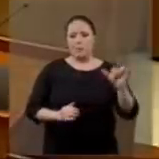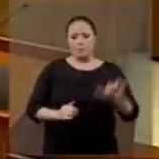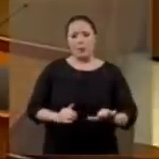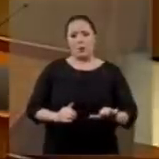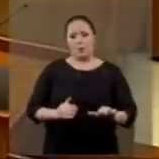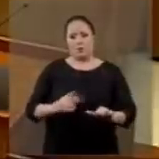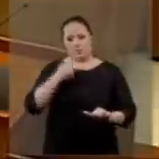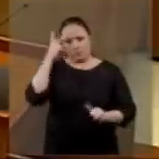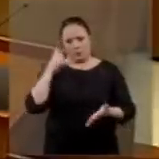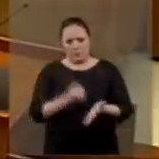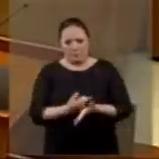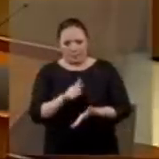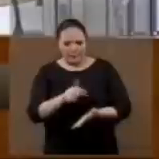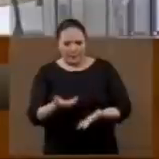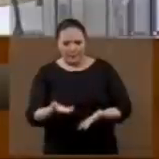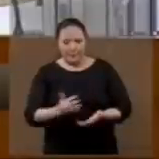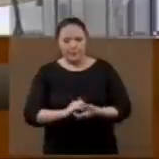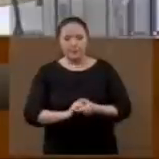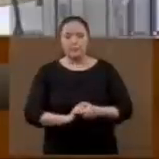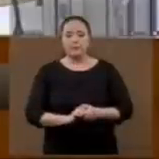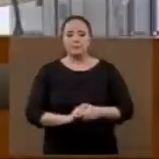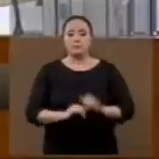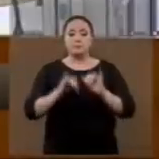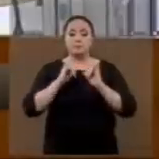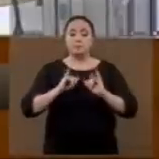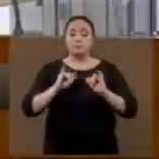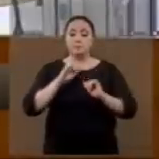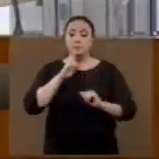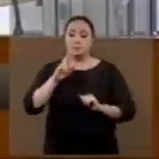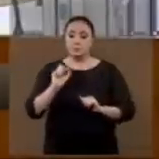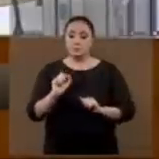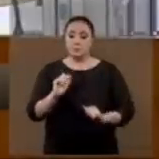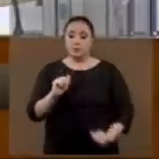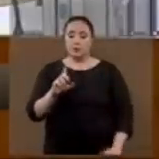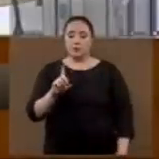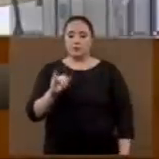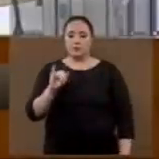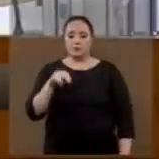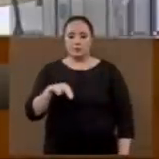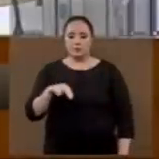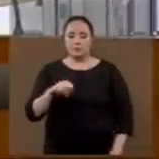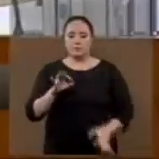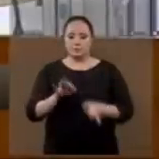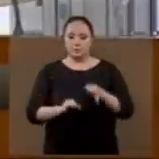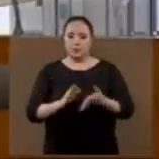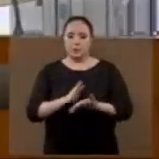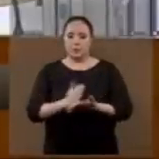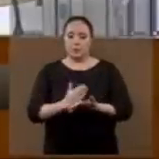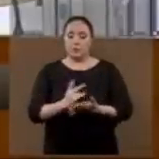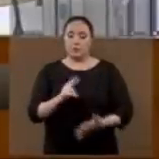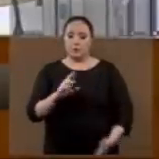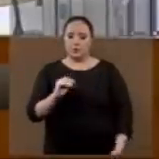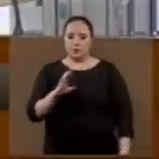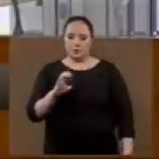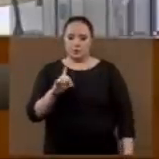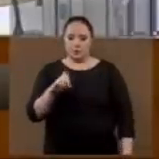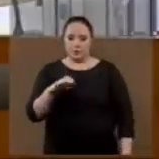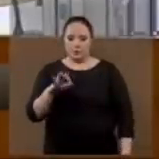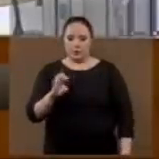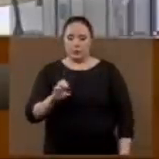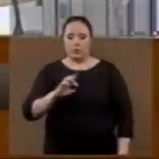então. De toda sorte, então, a proclamação é no sentido de ação direta de inconstitucionalidade, julgada parcialmente procedente, sem declaração